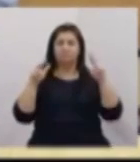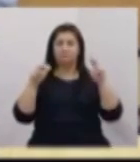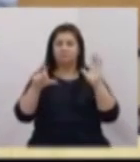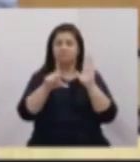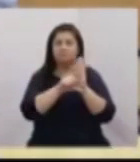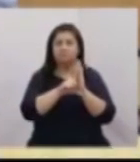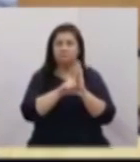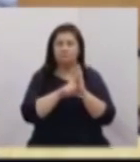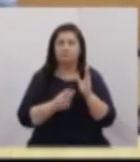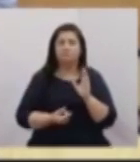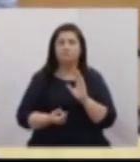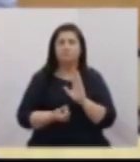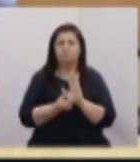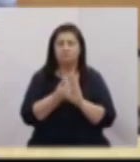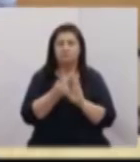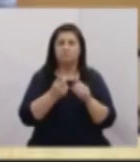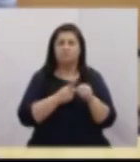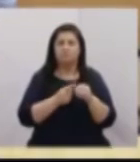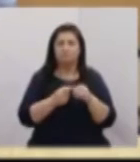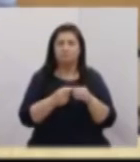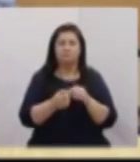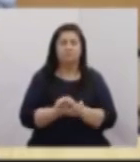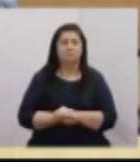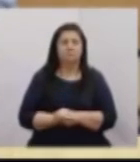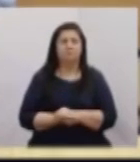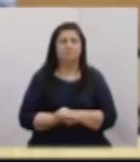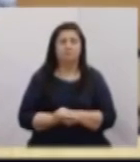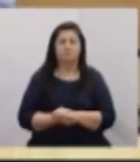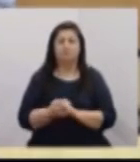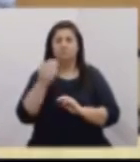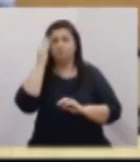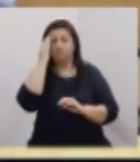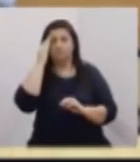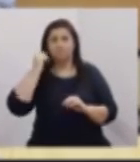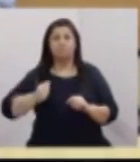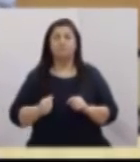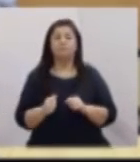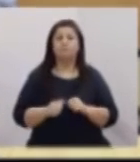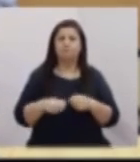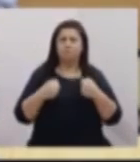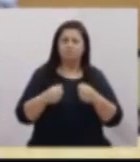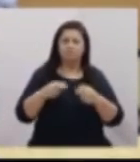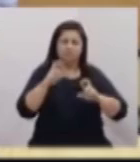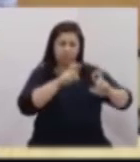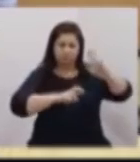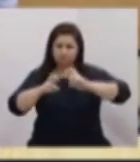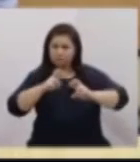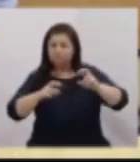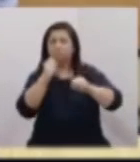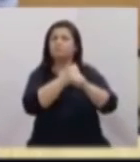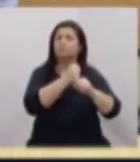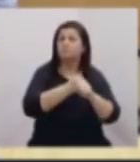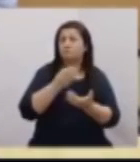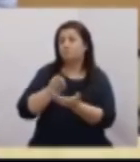2020. Considerando a prerrogativa do Poder Legislativo em fiscalizar atos, ações, parcerias, obras e contratos